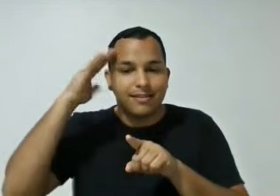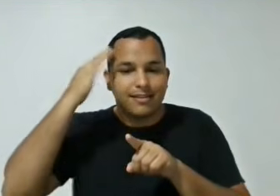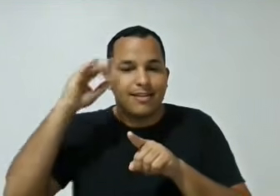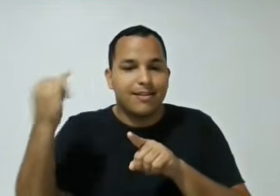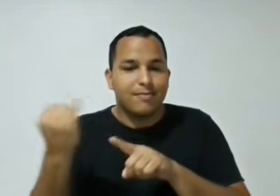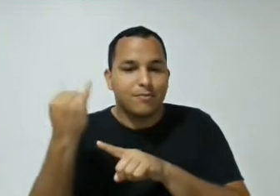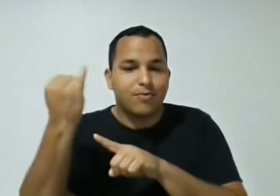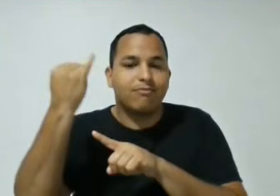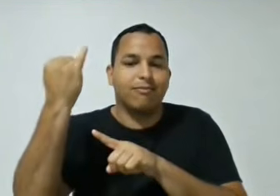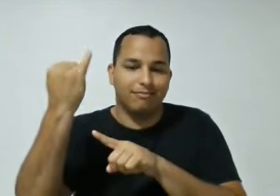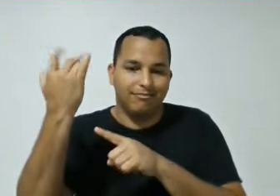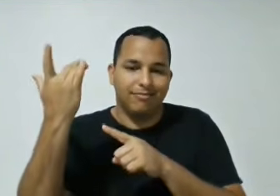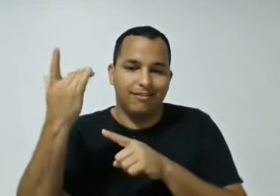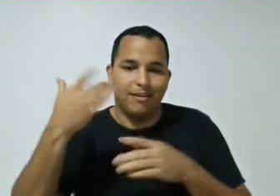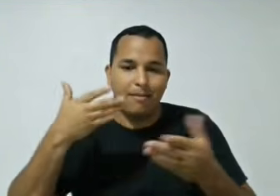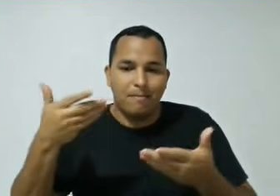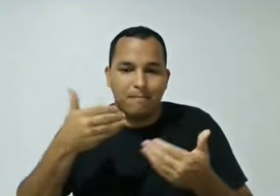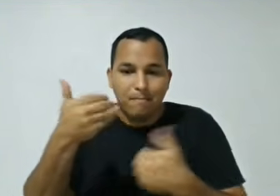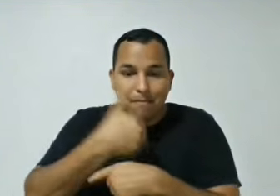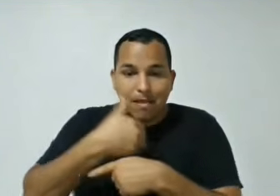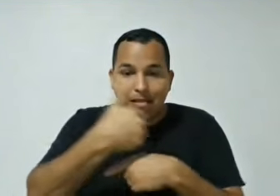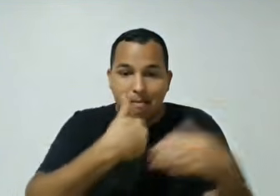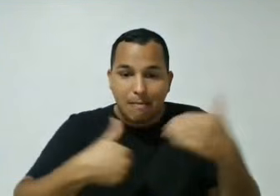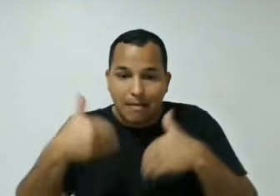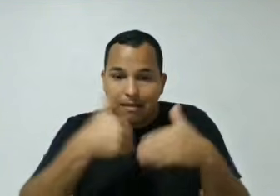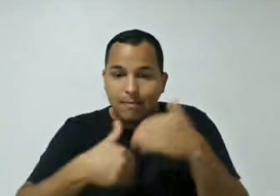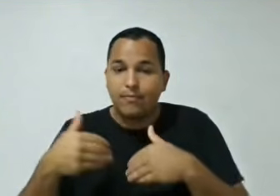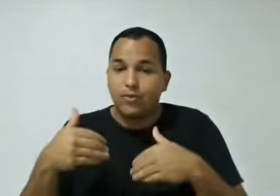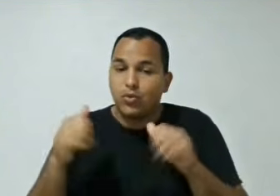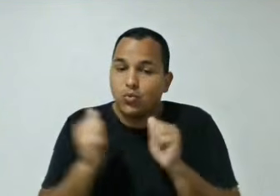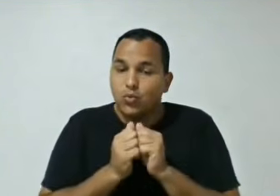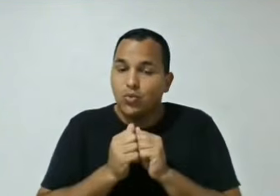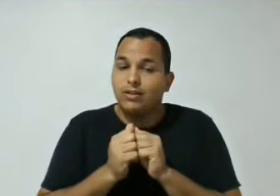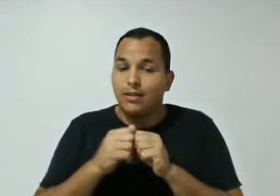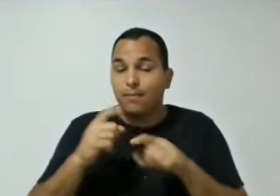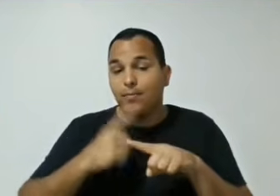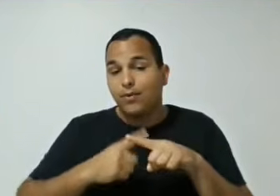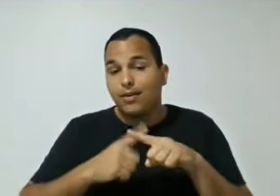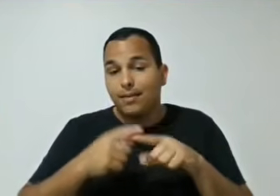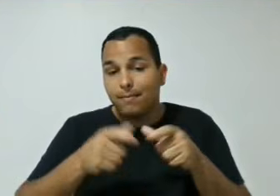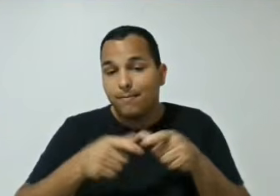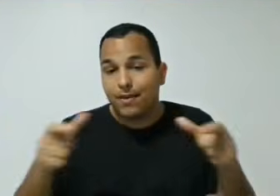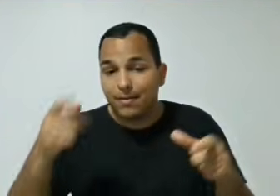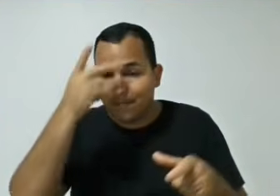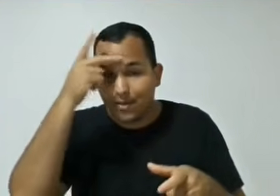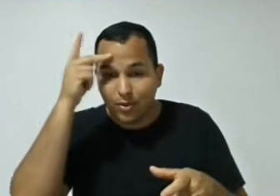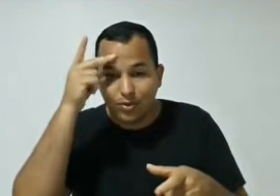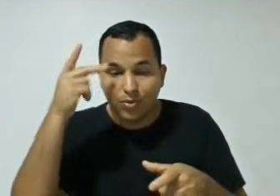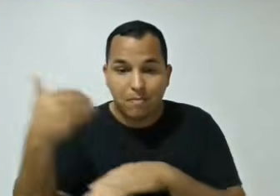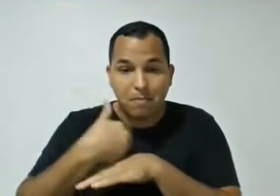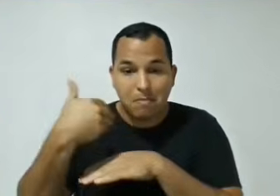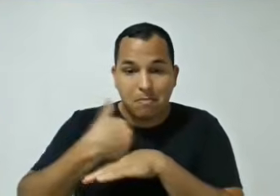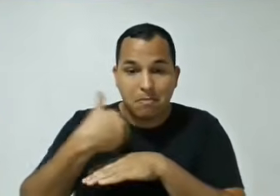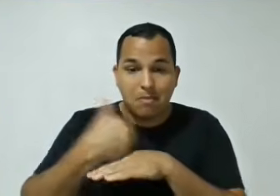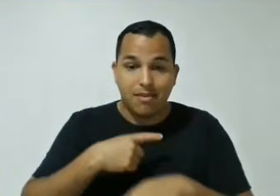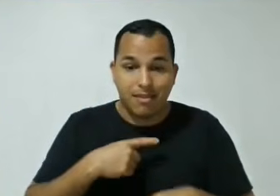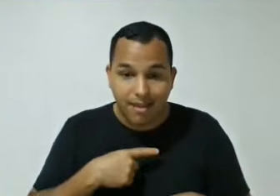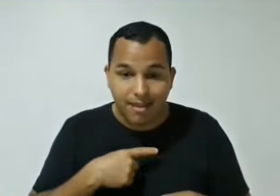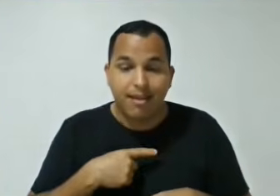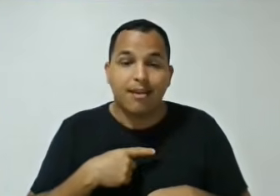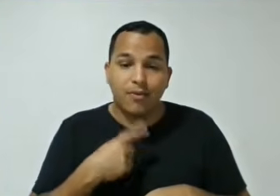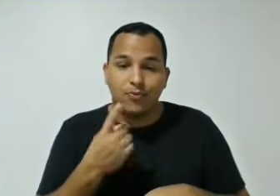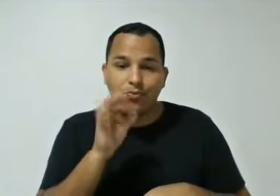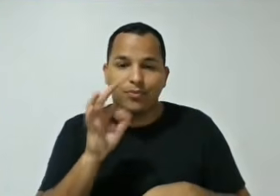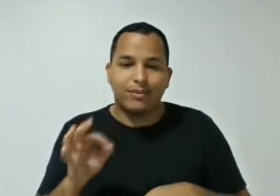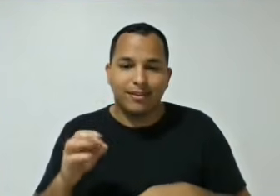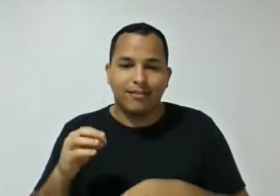quanto mais pessoas participando, igual eu estava falando com a Grace mais cedo, do sonho do 1% do orçamento para a cultura,